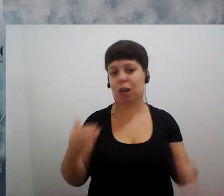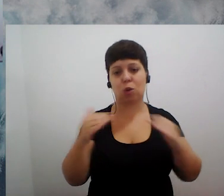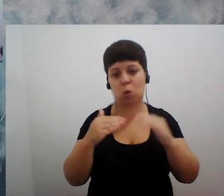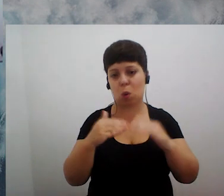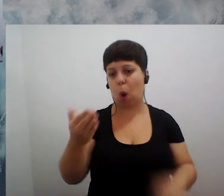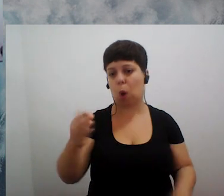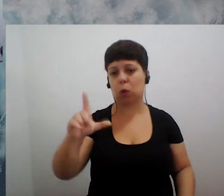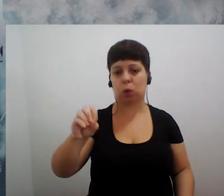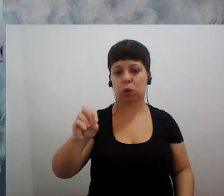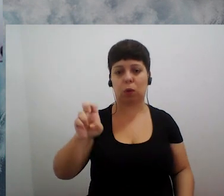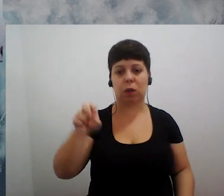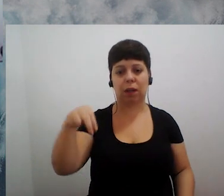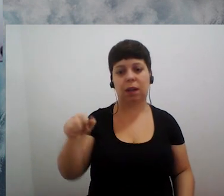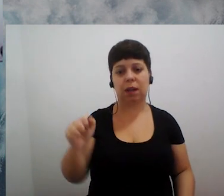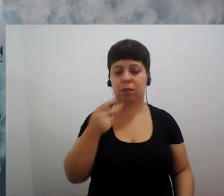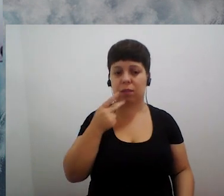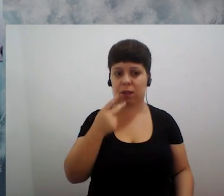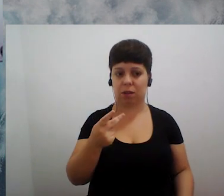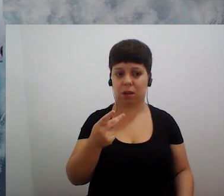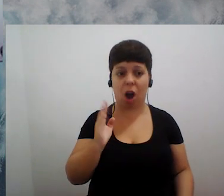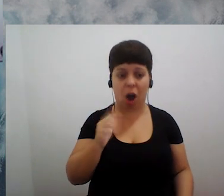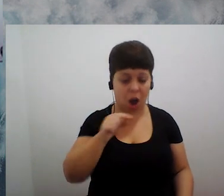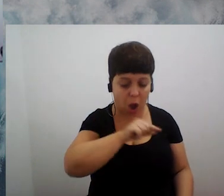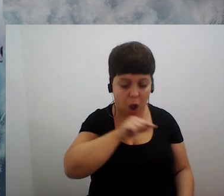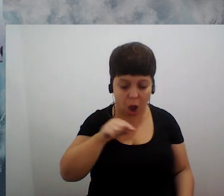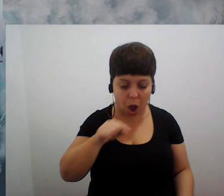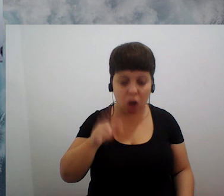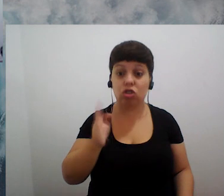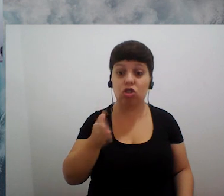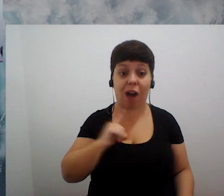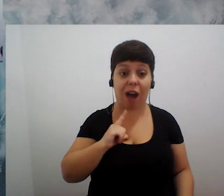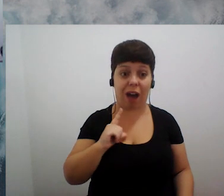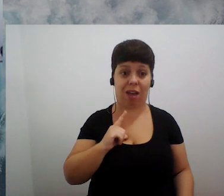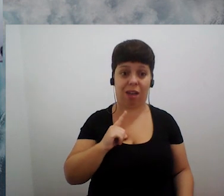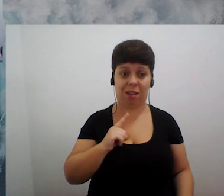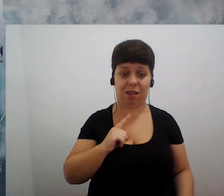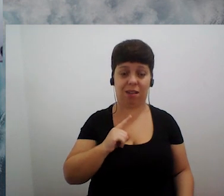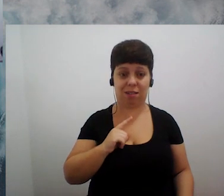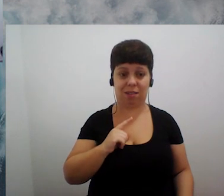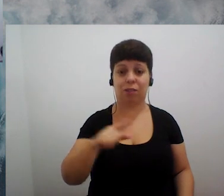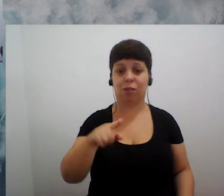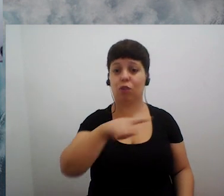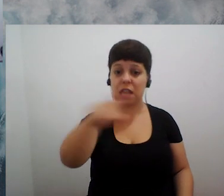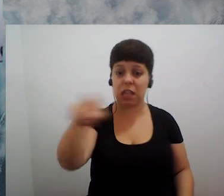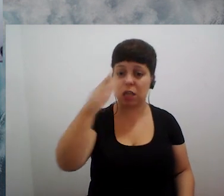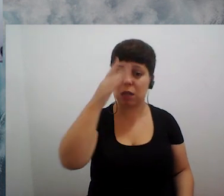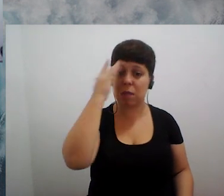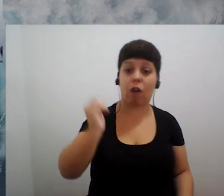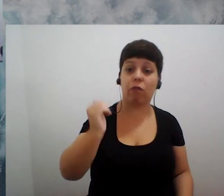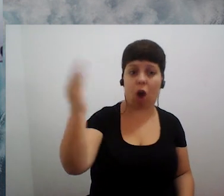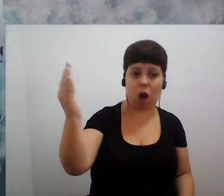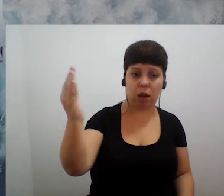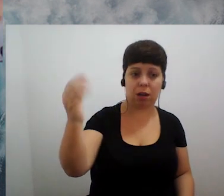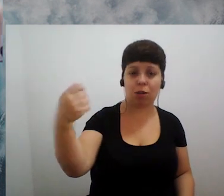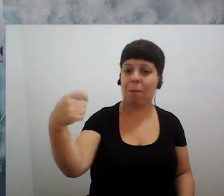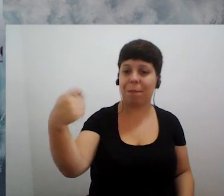nossa, concordo totalmente com o que Lorena falou, que ela trouxe, que olha o tanto de coisa que eu citei que existe aqui. Vocês, as pessoas